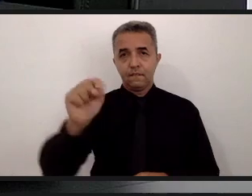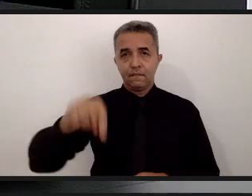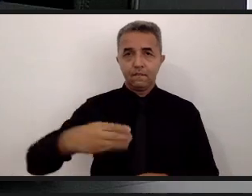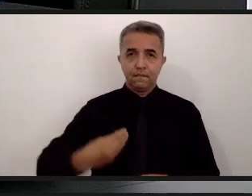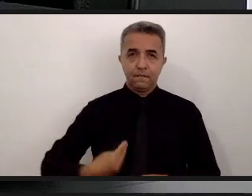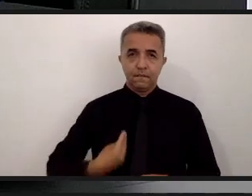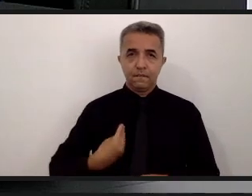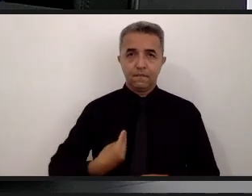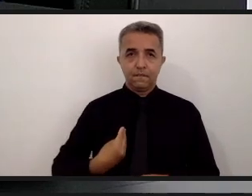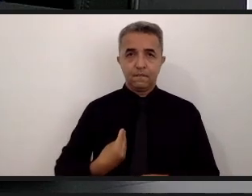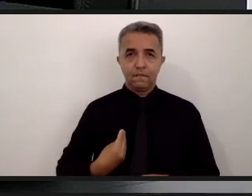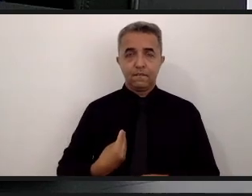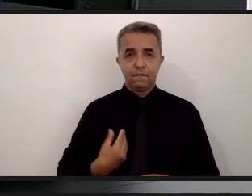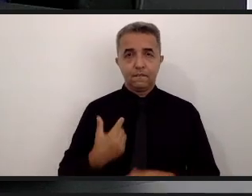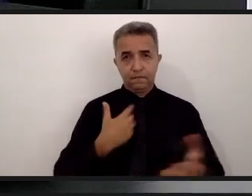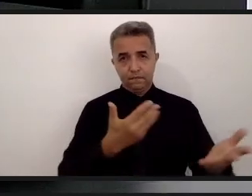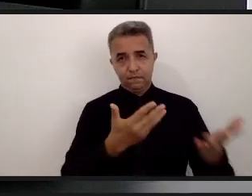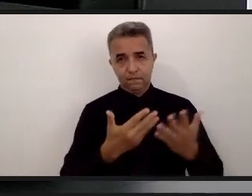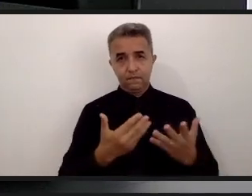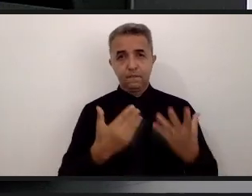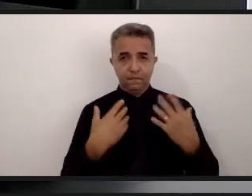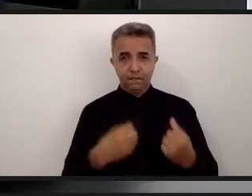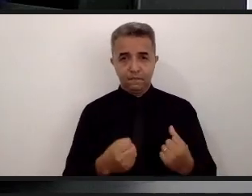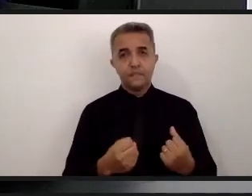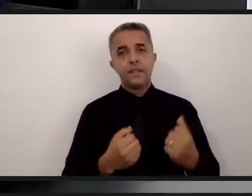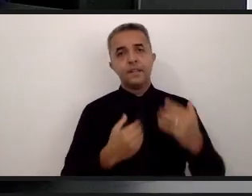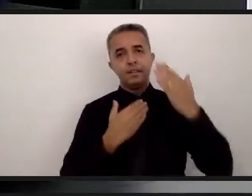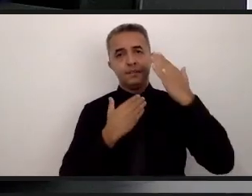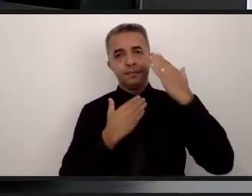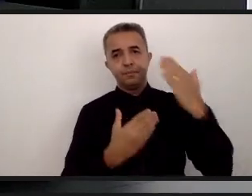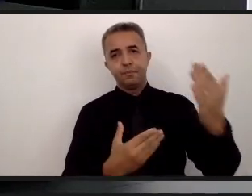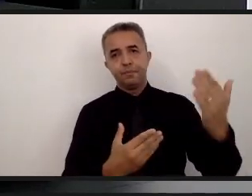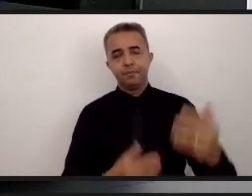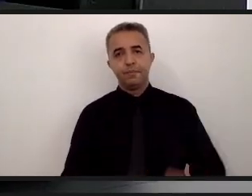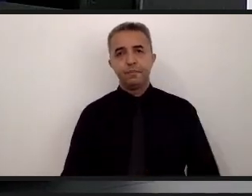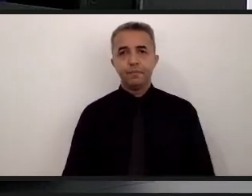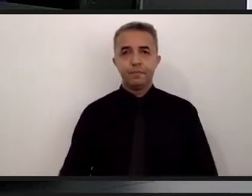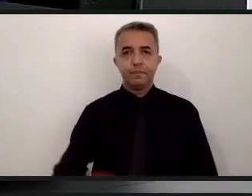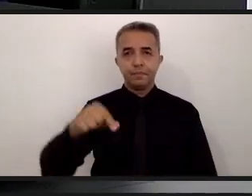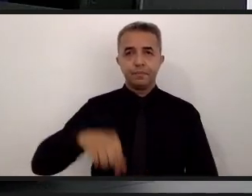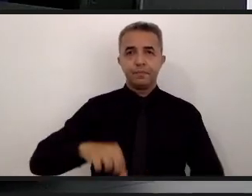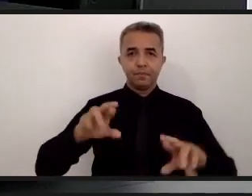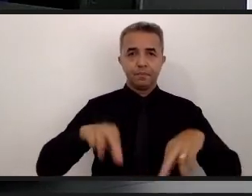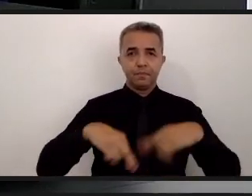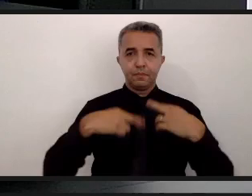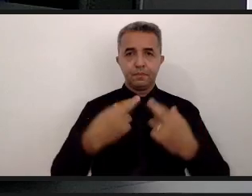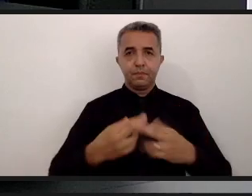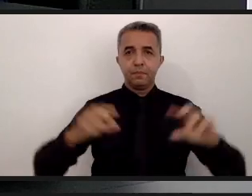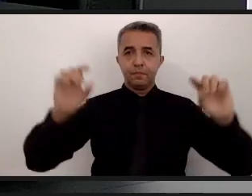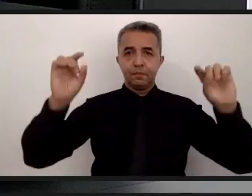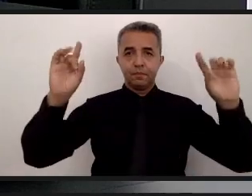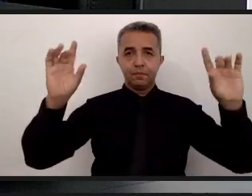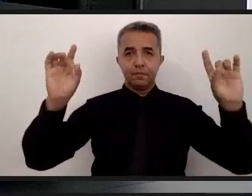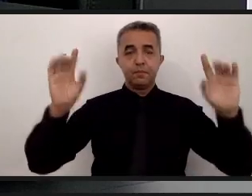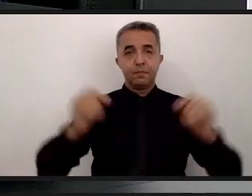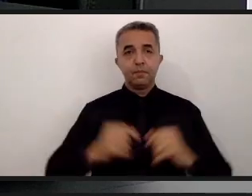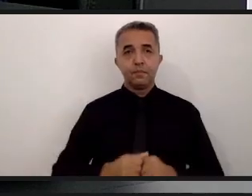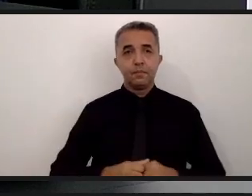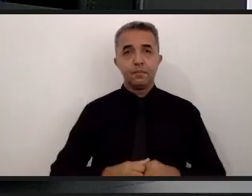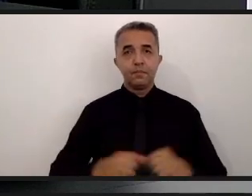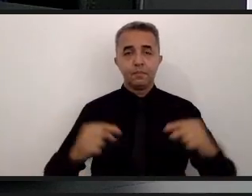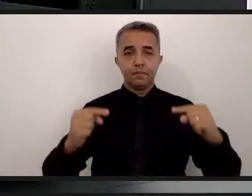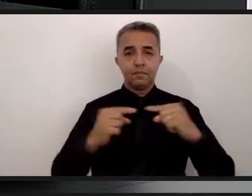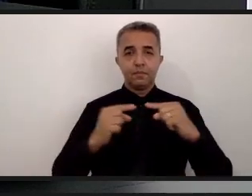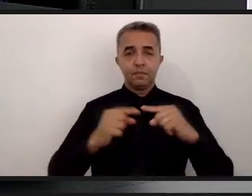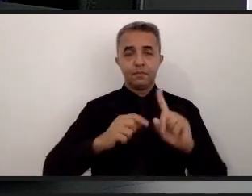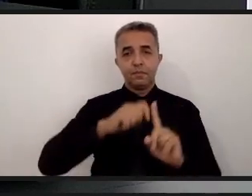por atender o convite. Convite da nossa sessão solene em prol do mês da mulher, né? Não é nem só